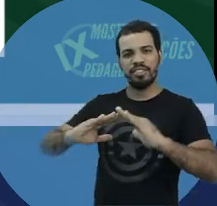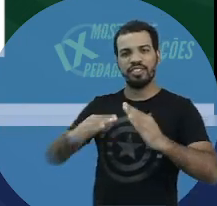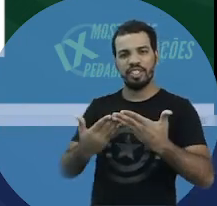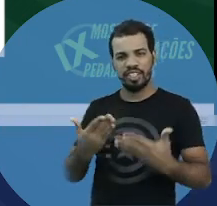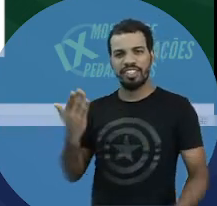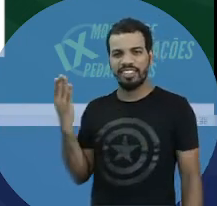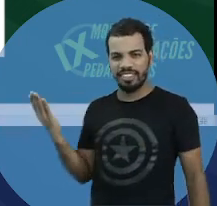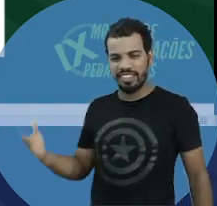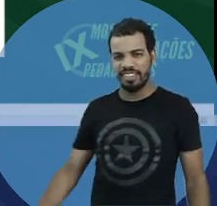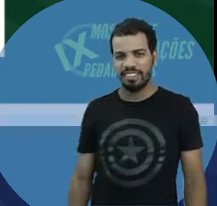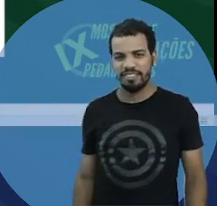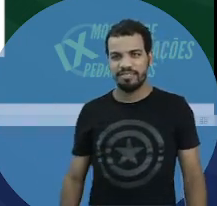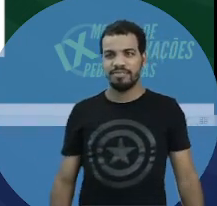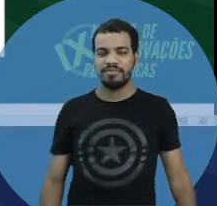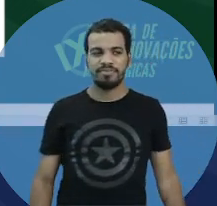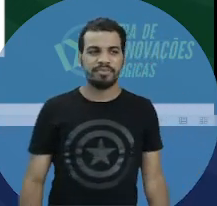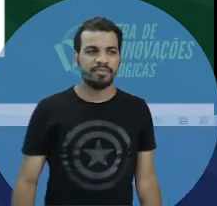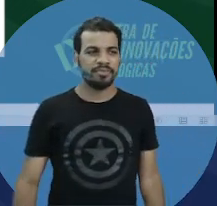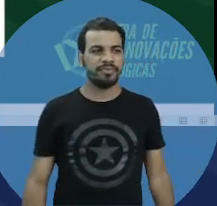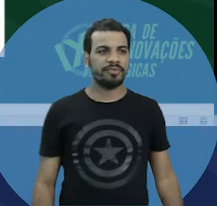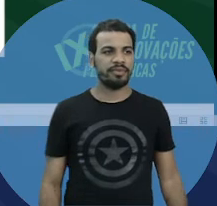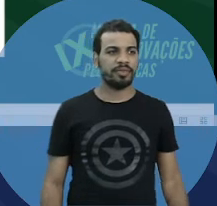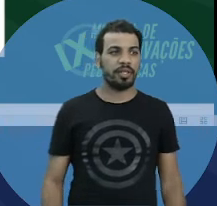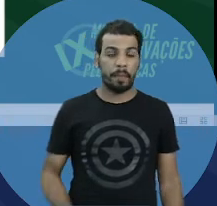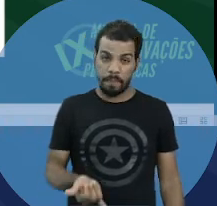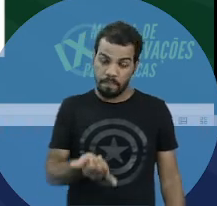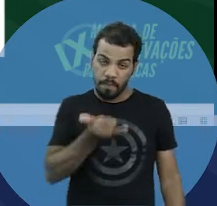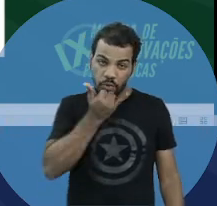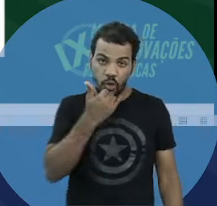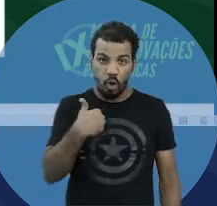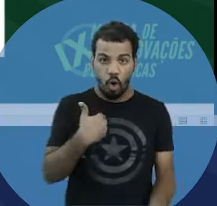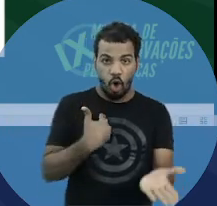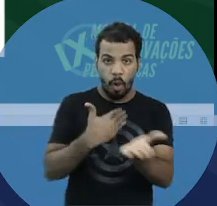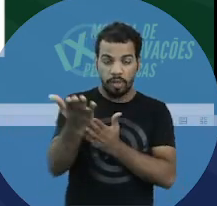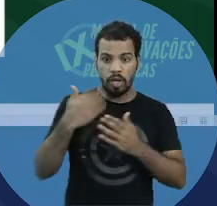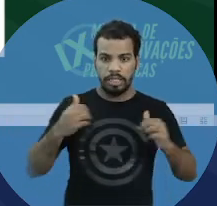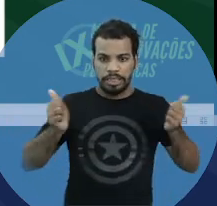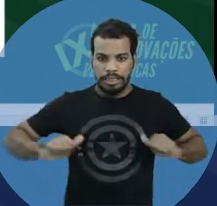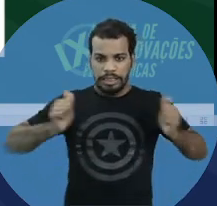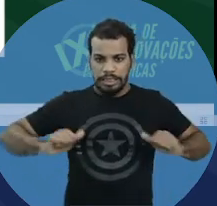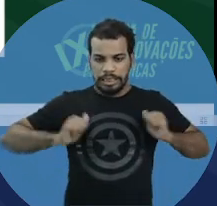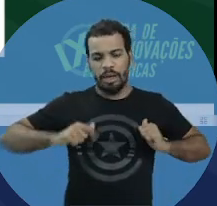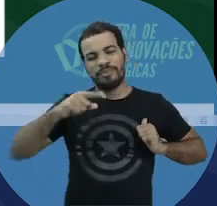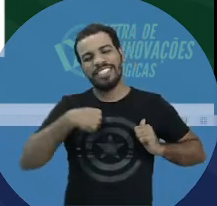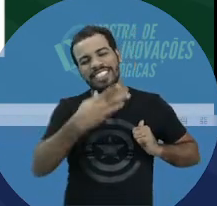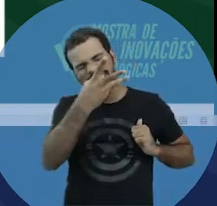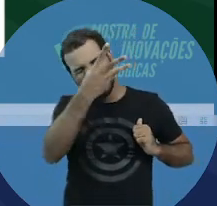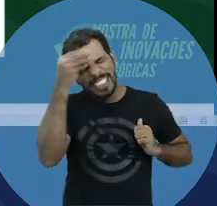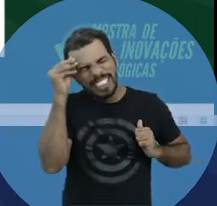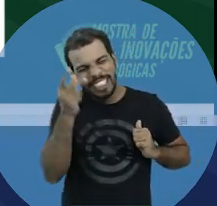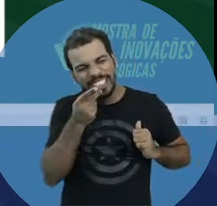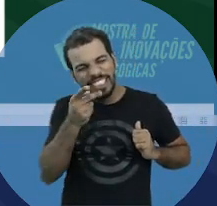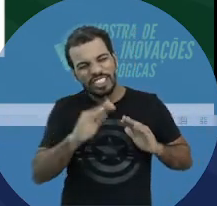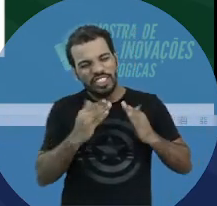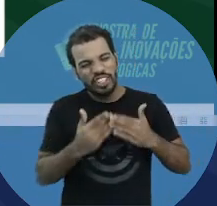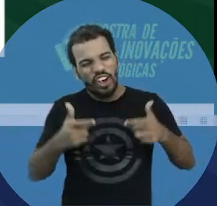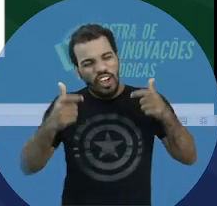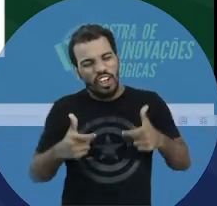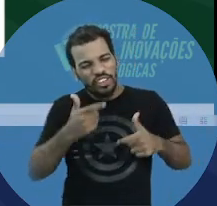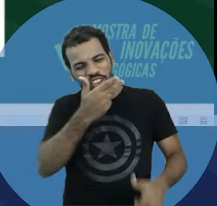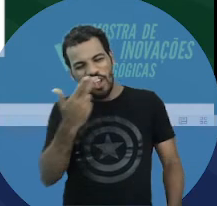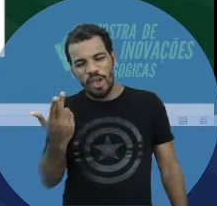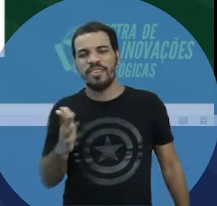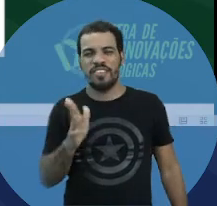Taparica, né? Perdoe, porque o começo eu estava bastante ansiosa e terminei passando sem